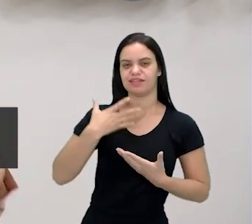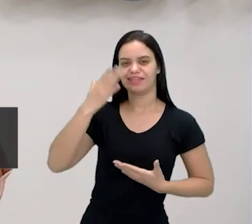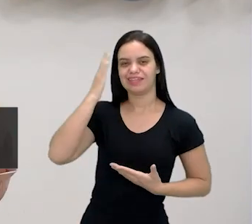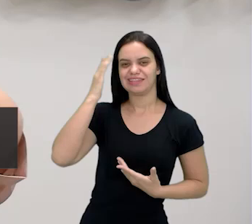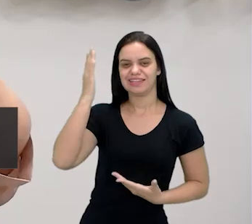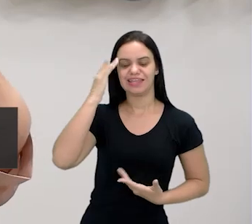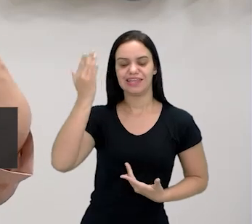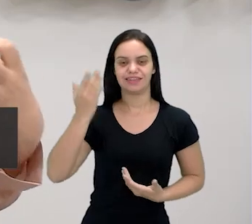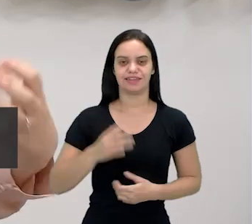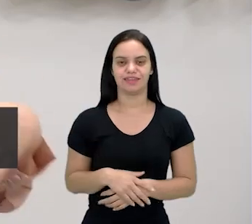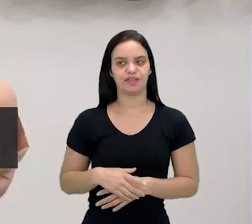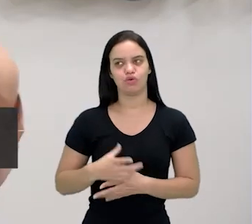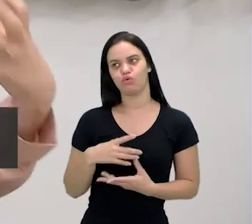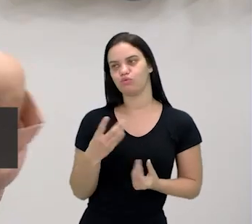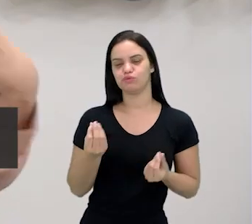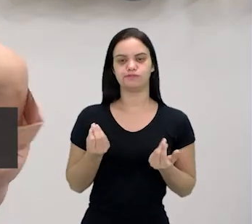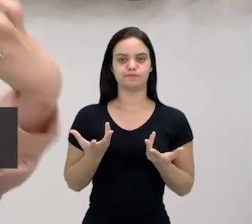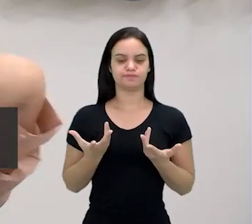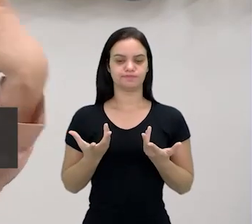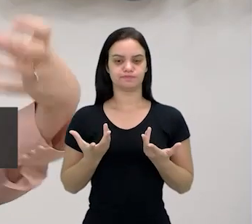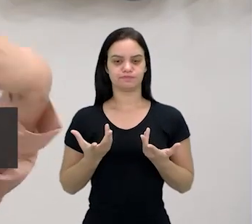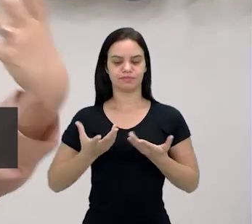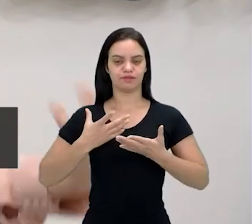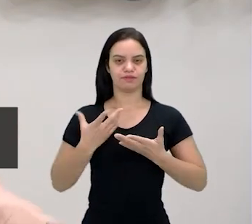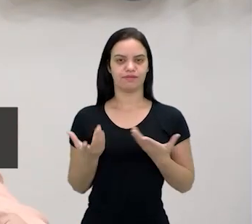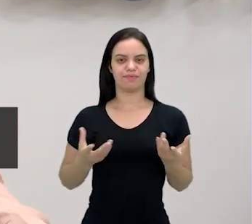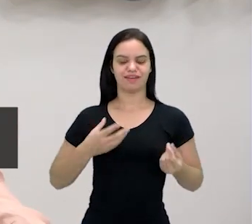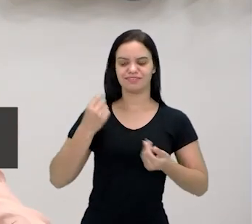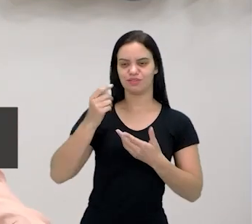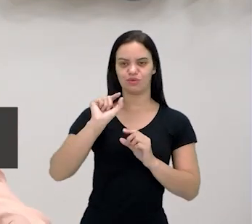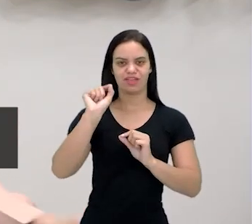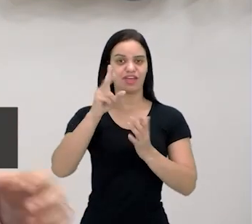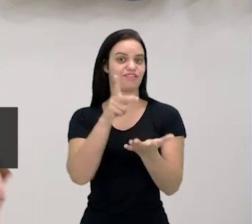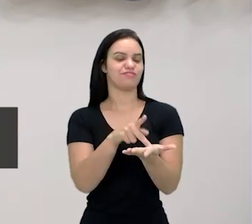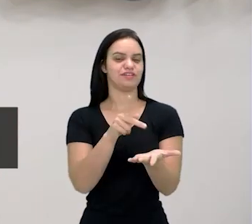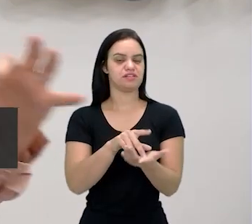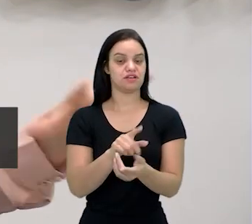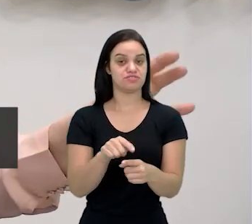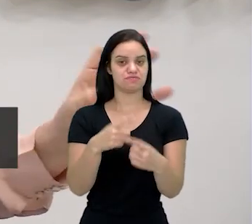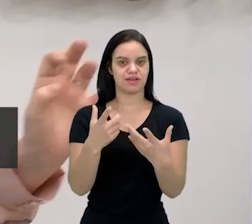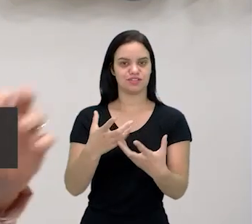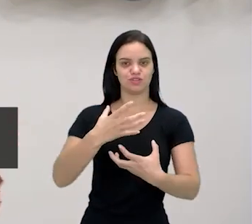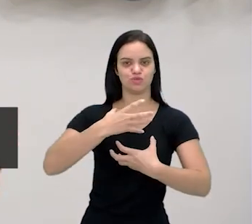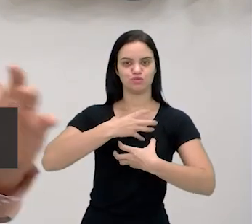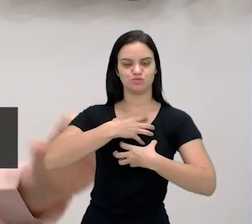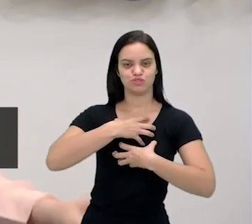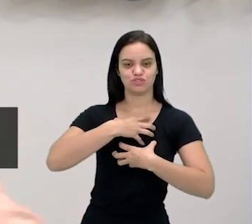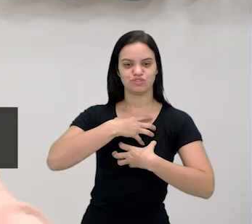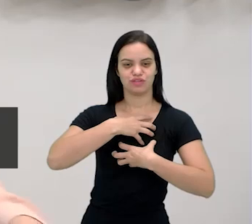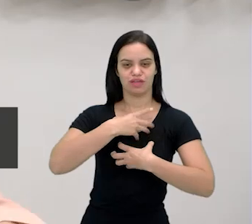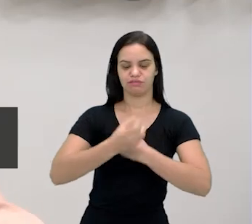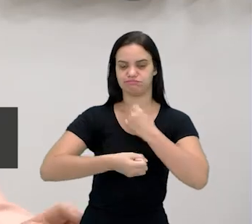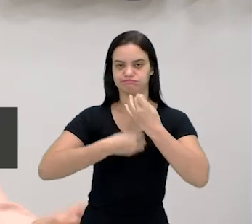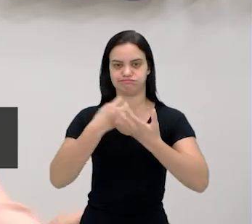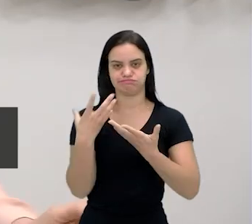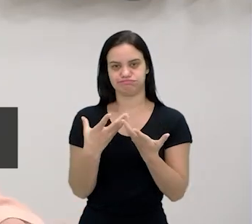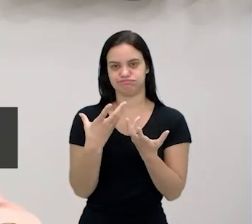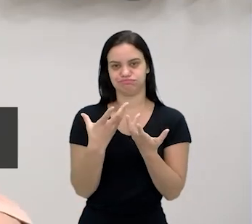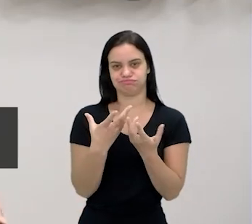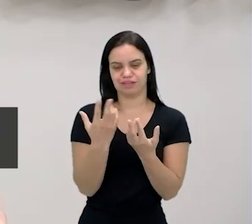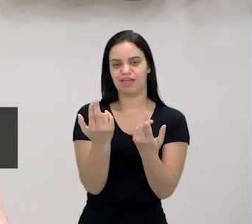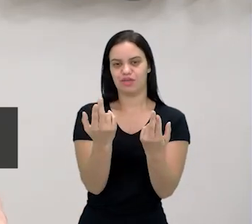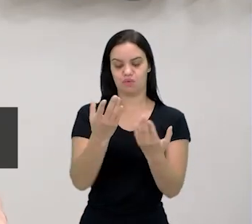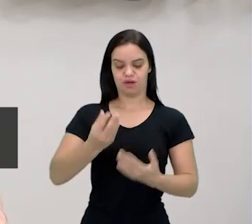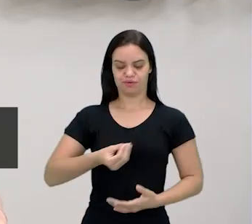enfatizado, como se ele fosse assim, muito, muito mais fantasioso do que seria, mas as ações, os enredos são bem semelhantes